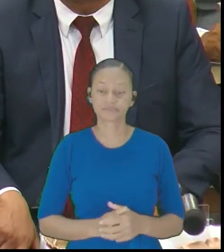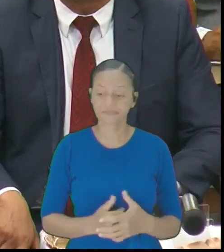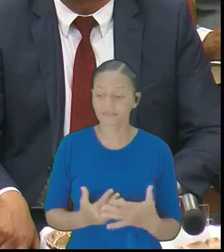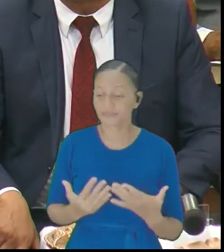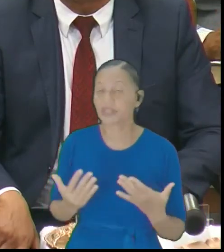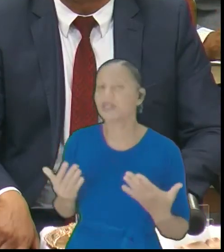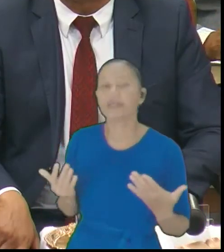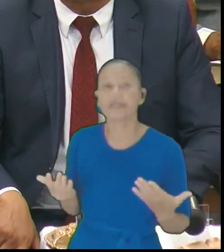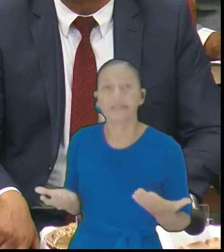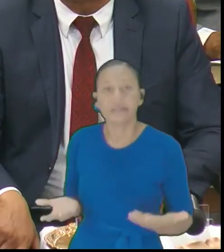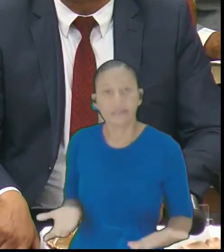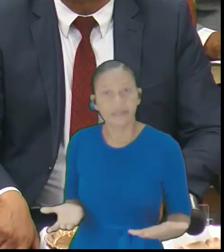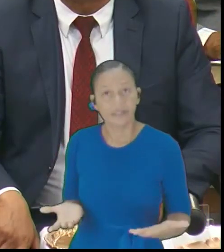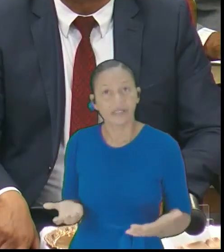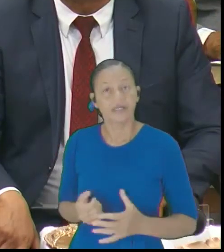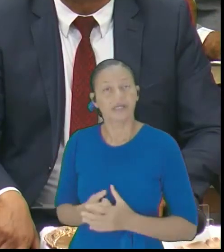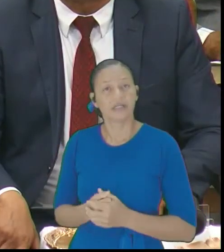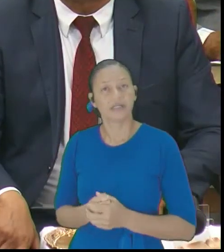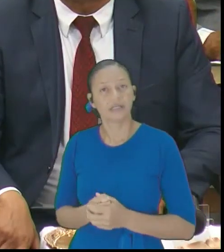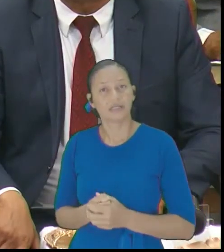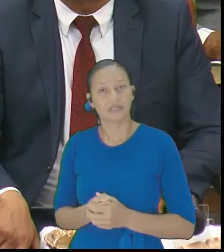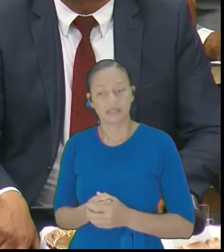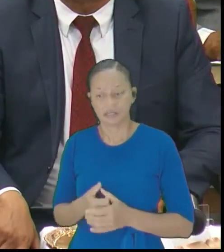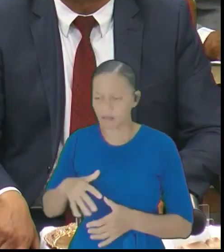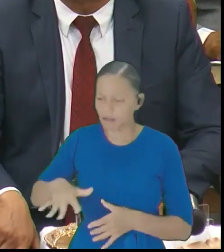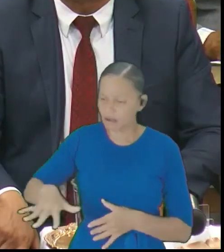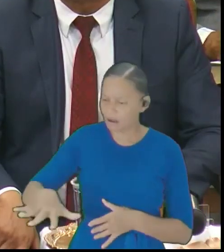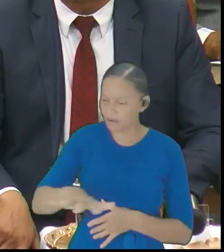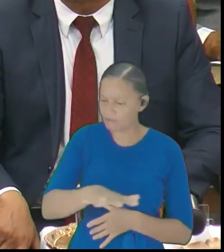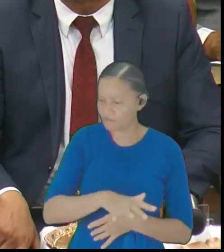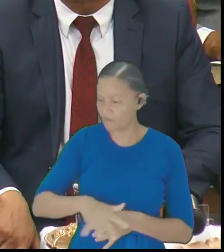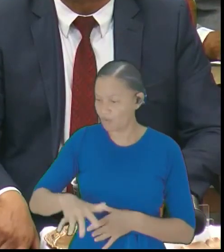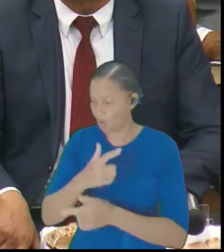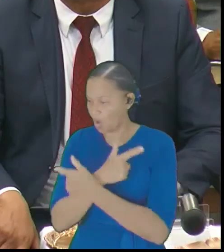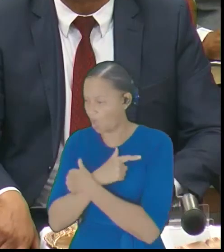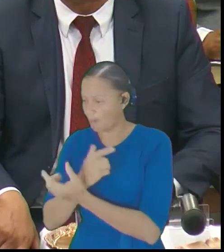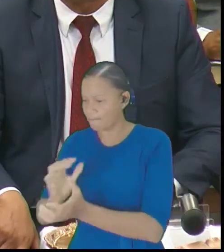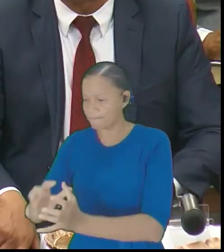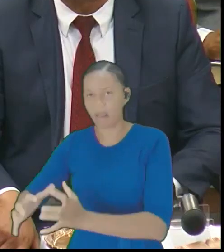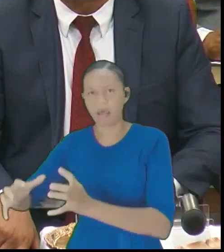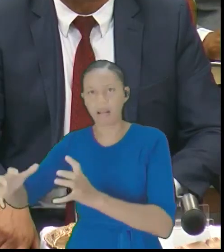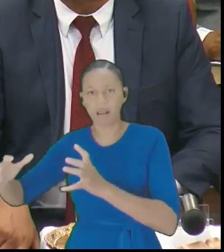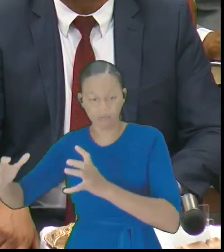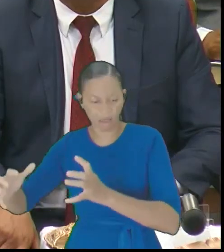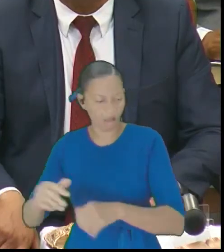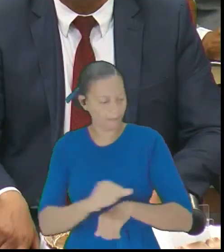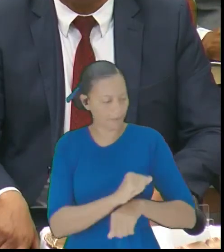maneira que o espaço começou a ficar pequeno.